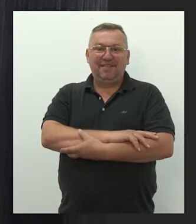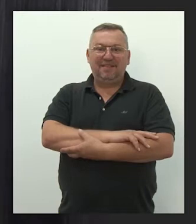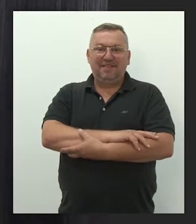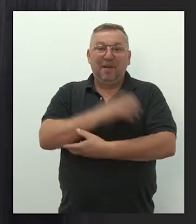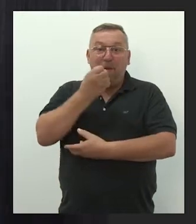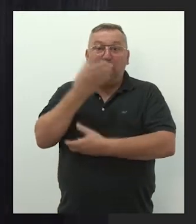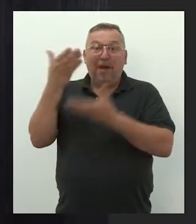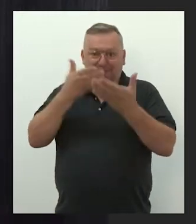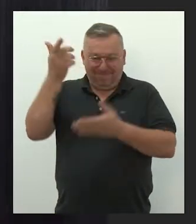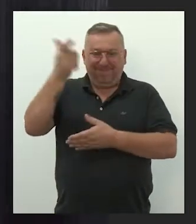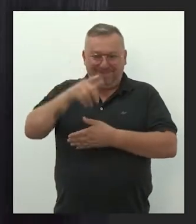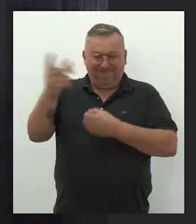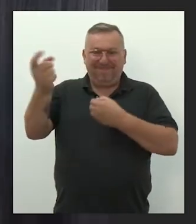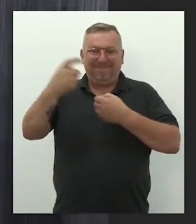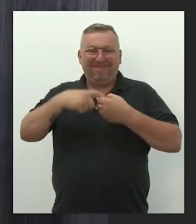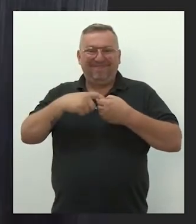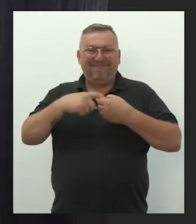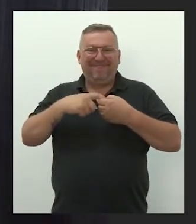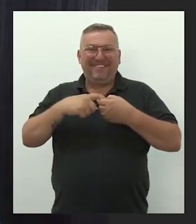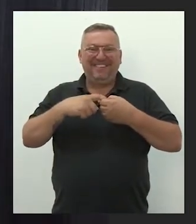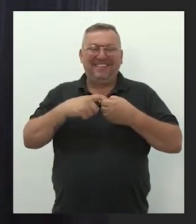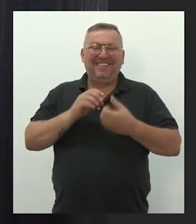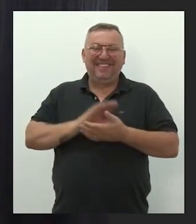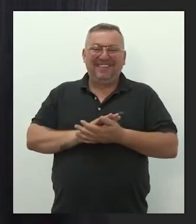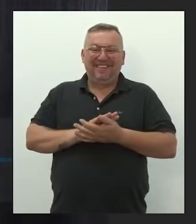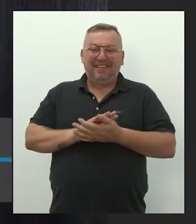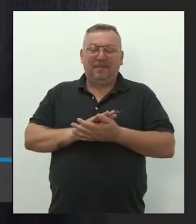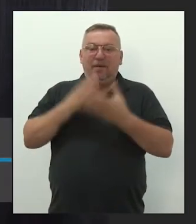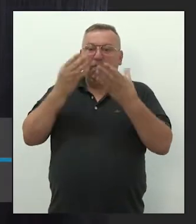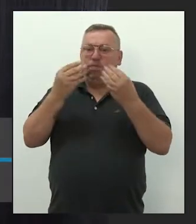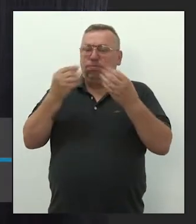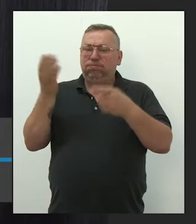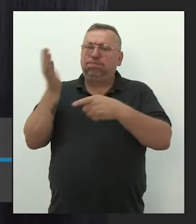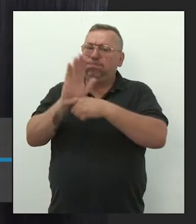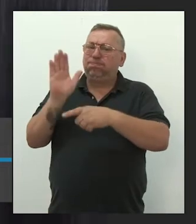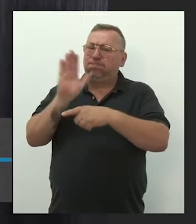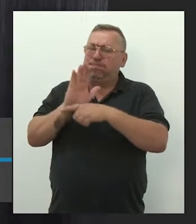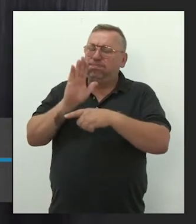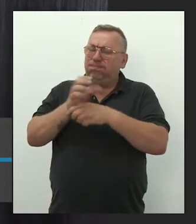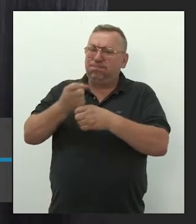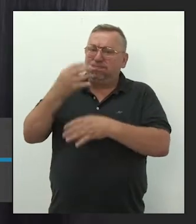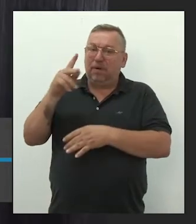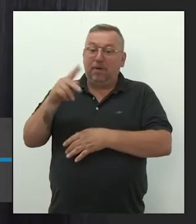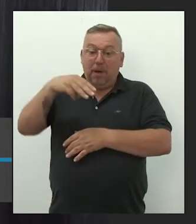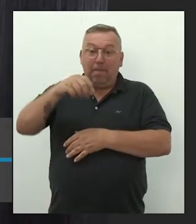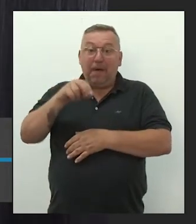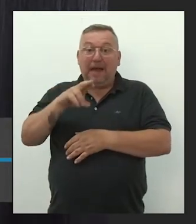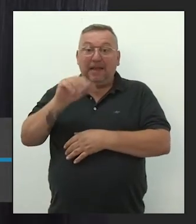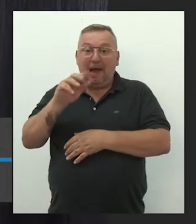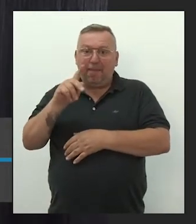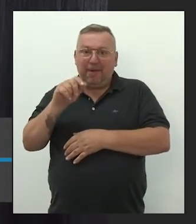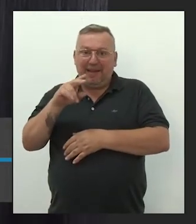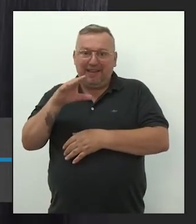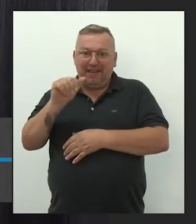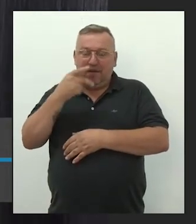Bem-vindo de volta, né? São muitas as contribuições, Carol. A Pro Maria Aparecida falou